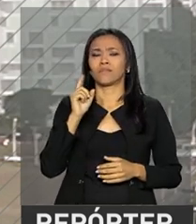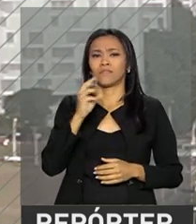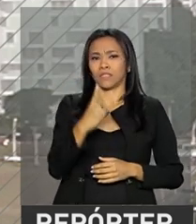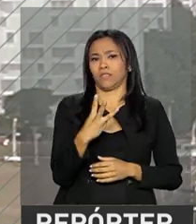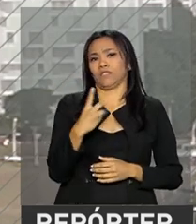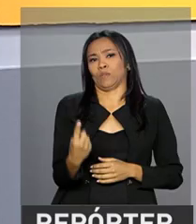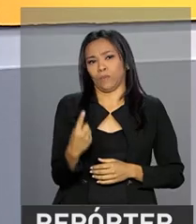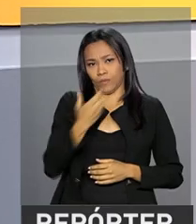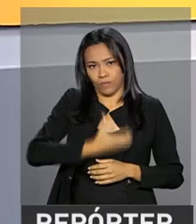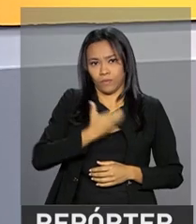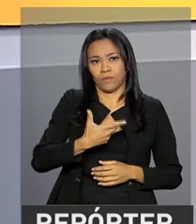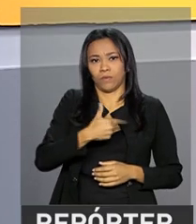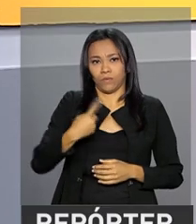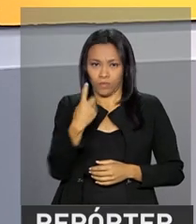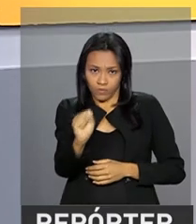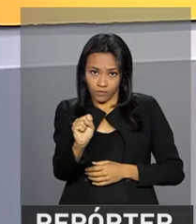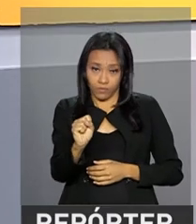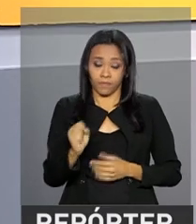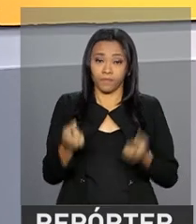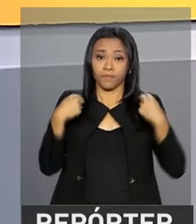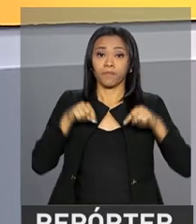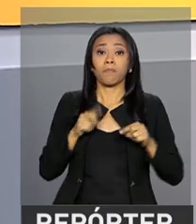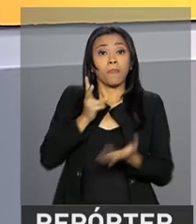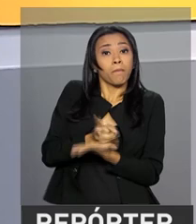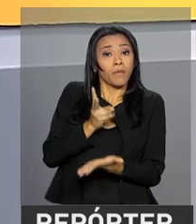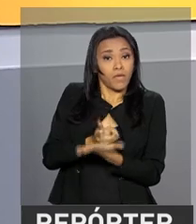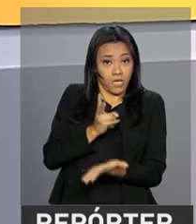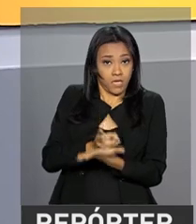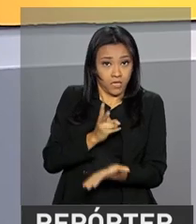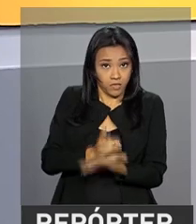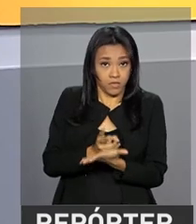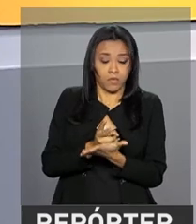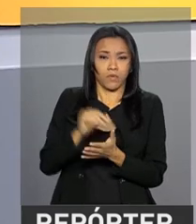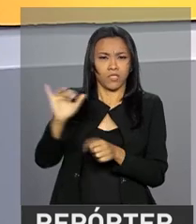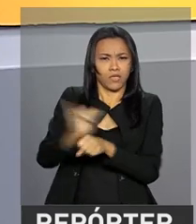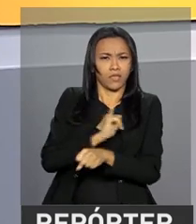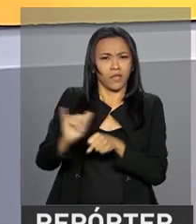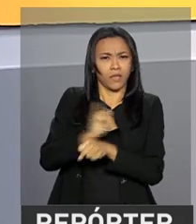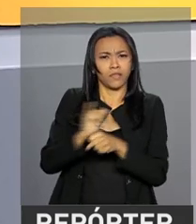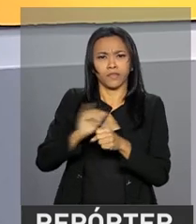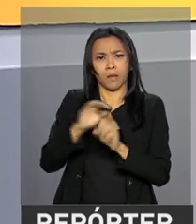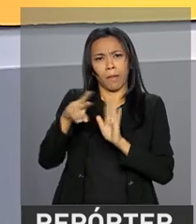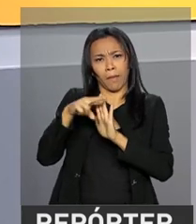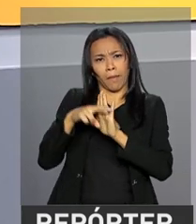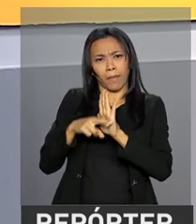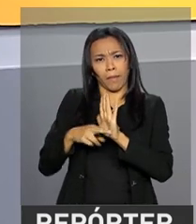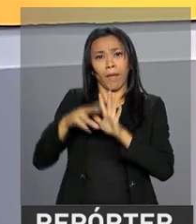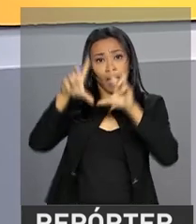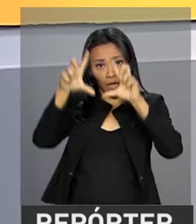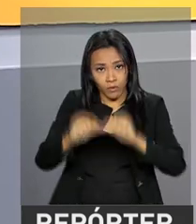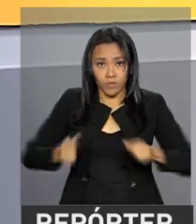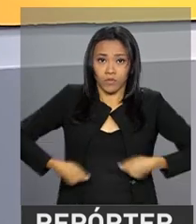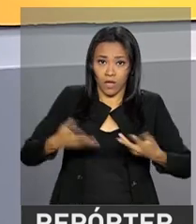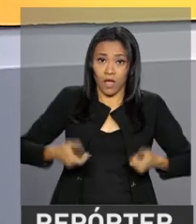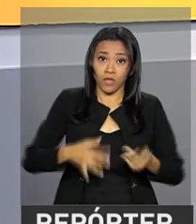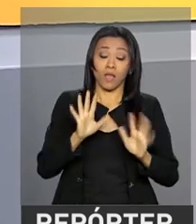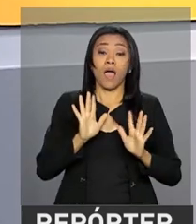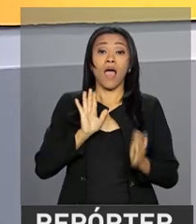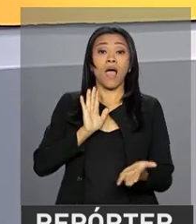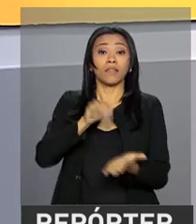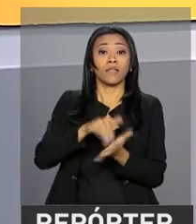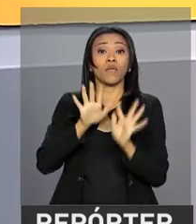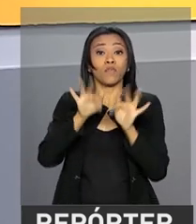2018 como parte do mesmo pacote de redução de despesas o ministro adiantou que será publicado até o final